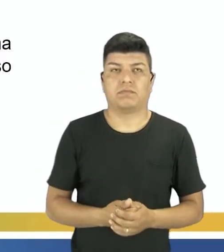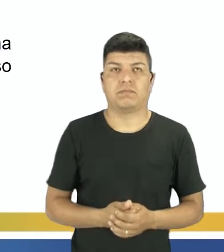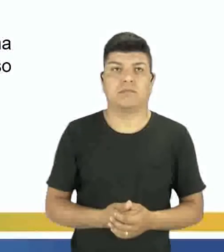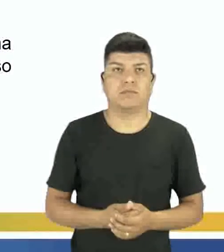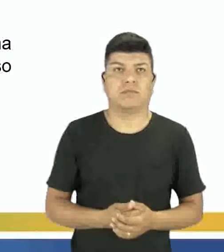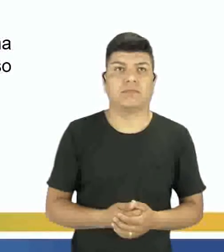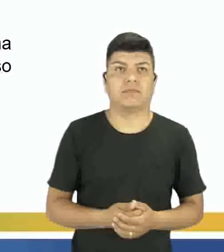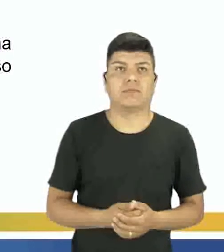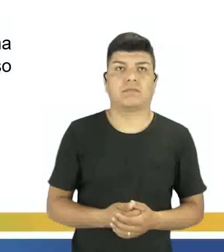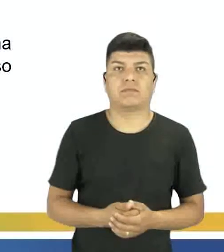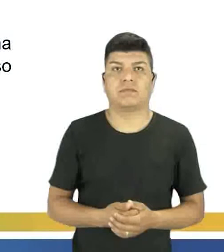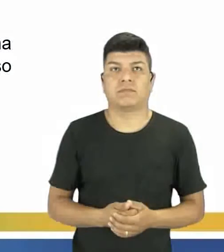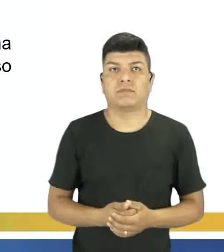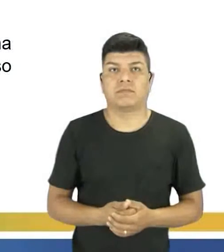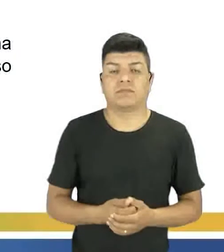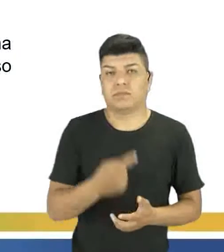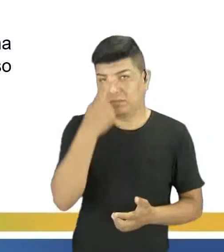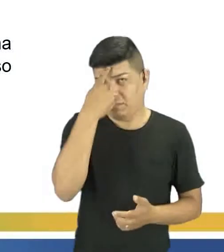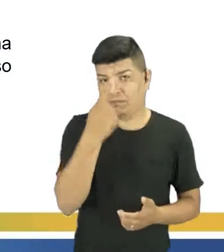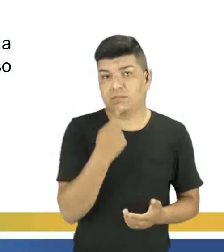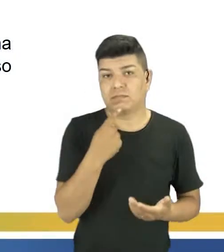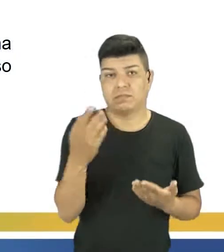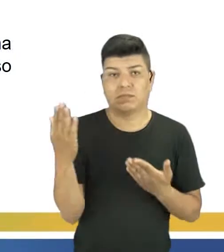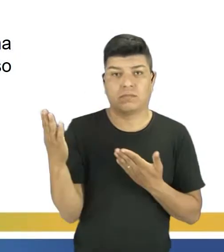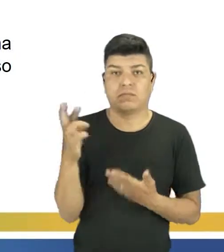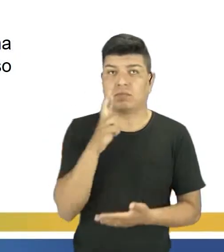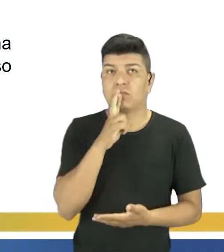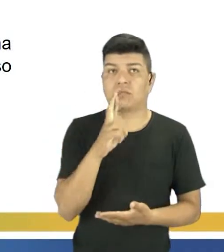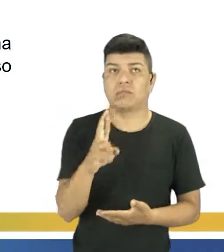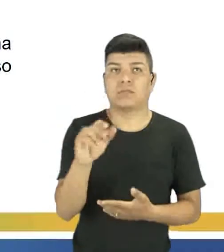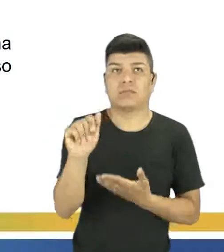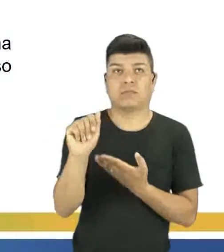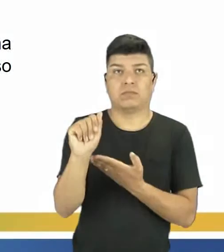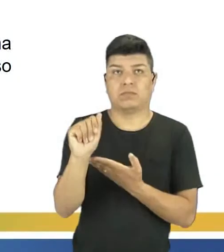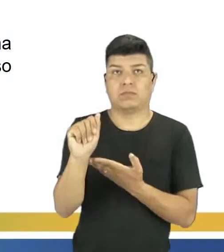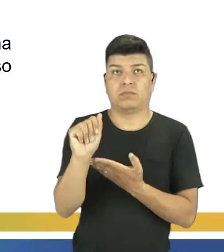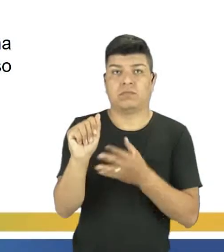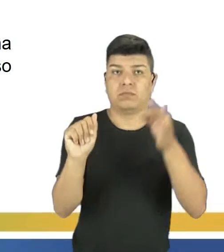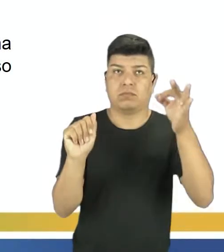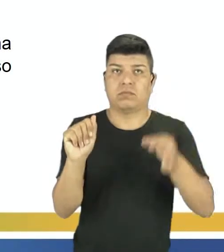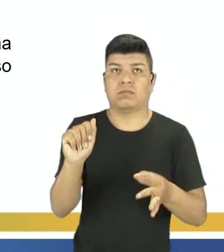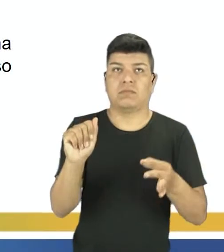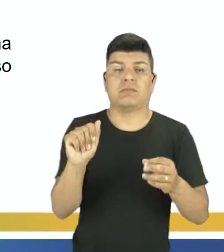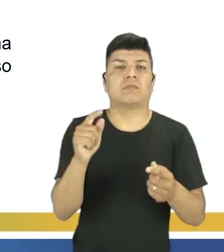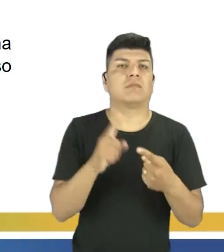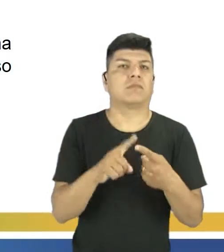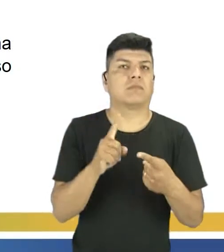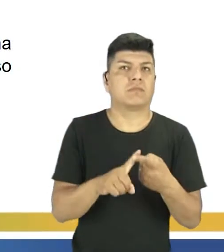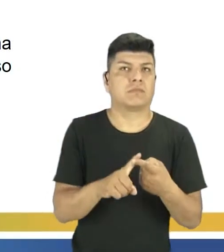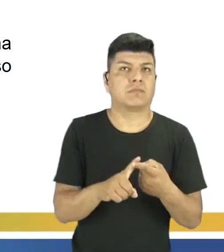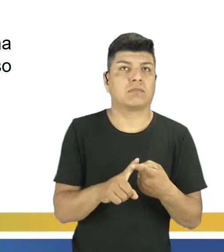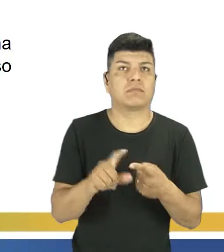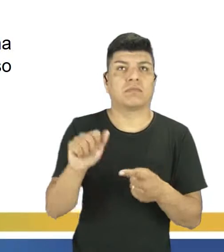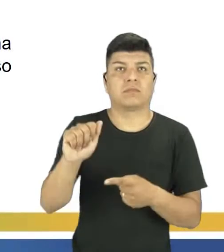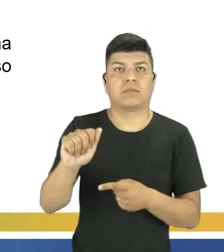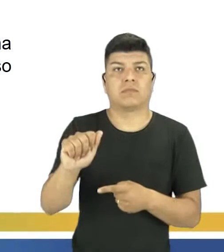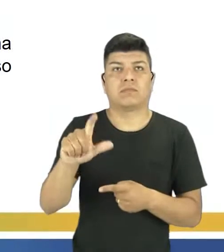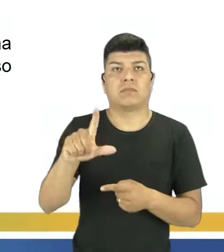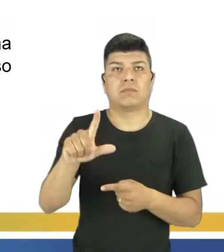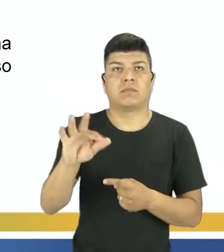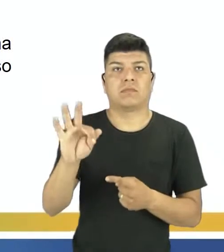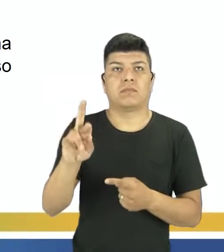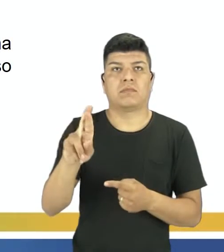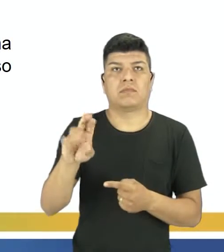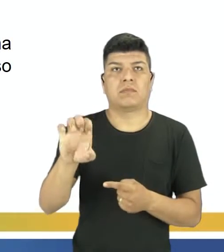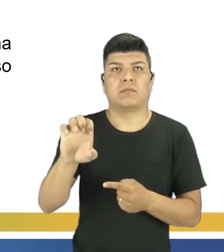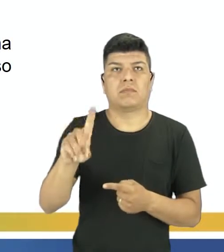ok? Então, nós temos aqui na tela, pessoal, a alternativa A sendo correta. Por quê? Porque Alfred Kubin,